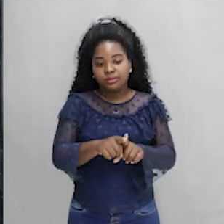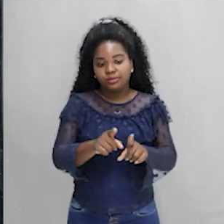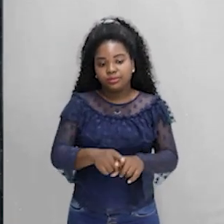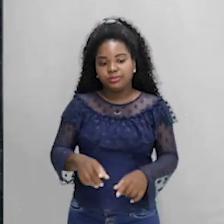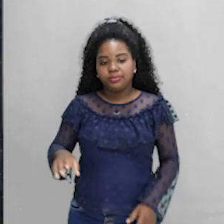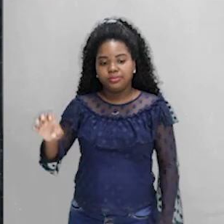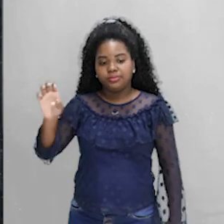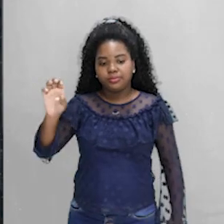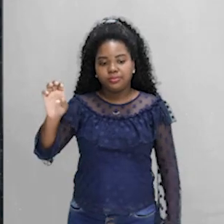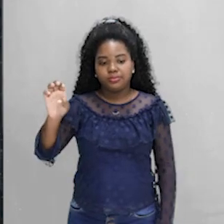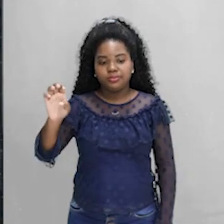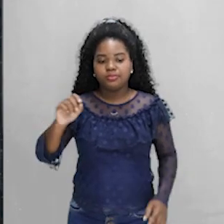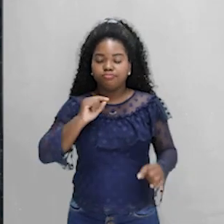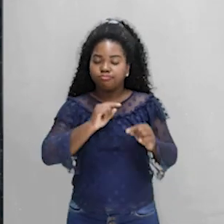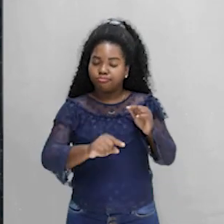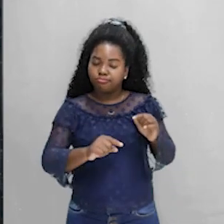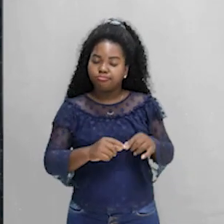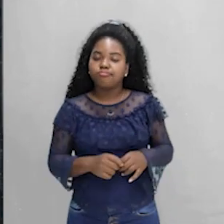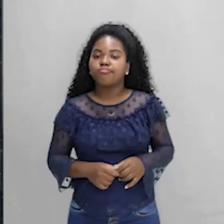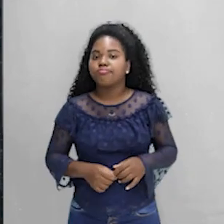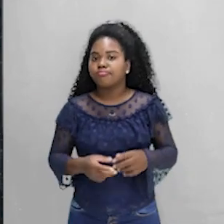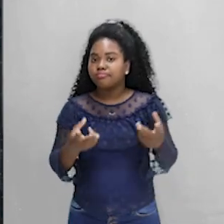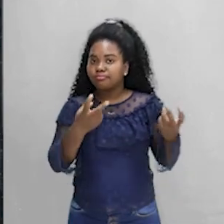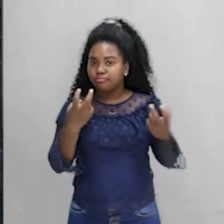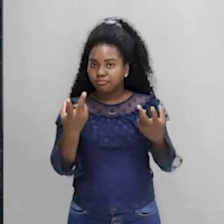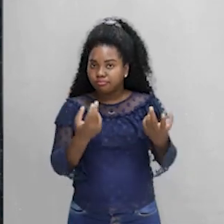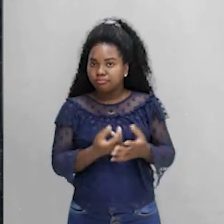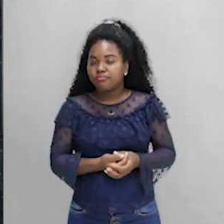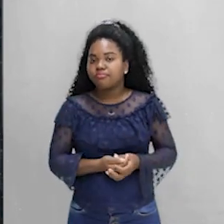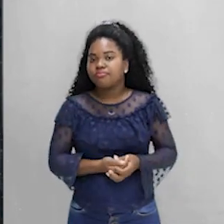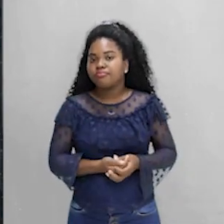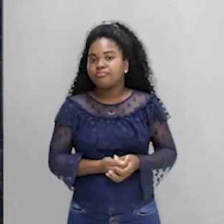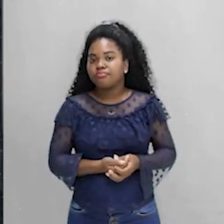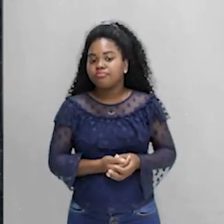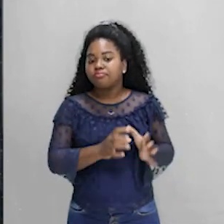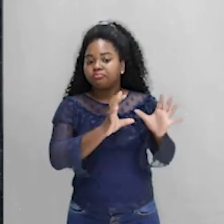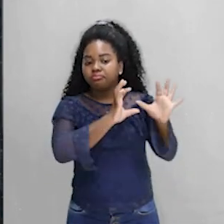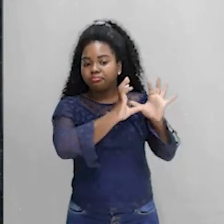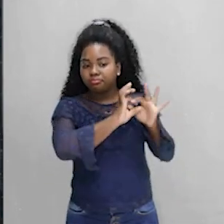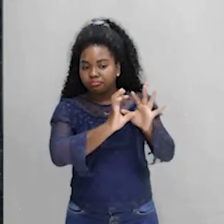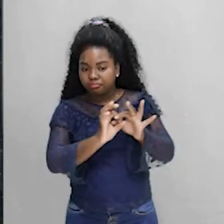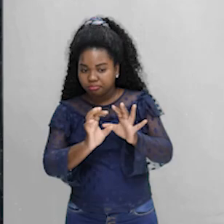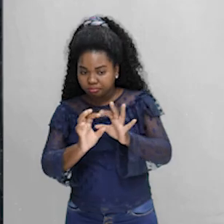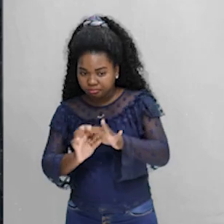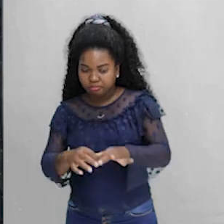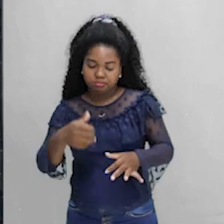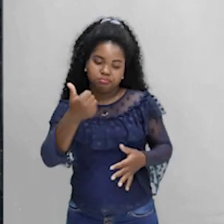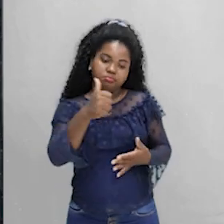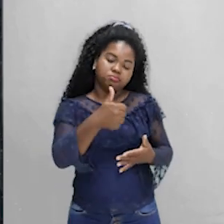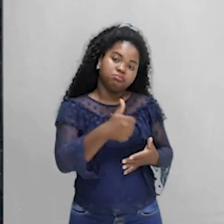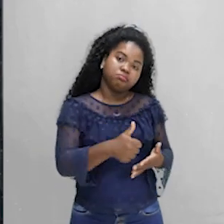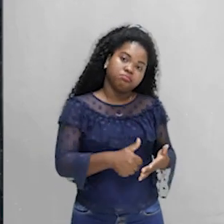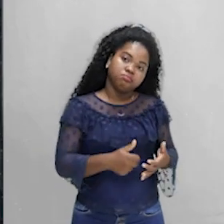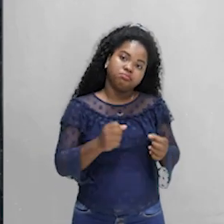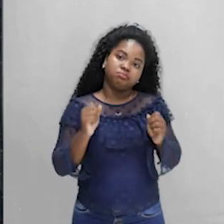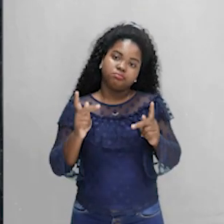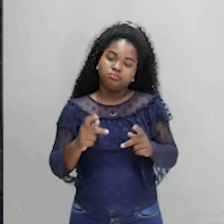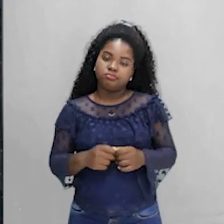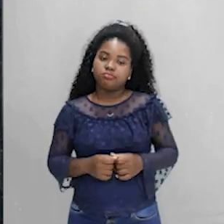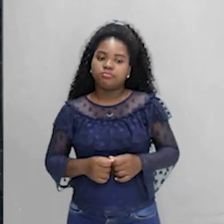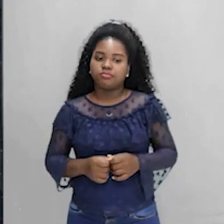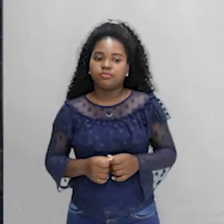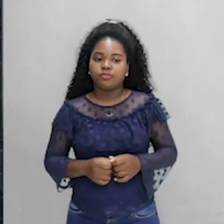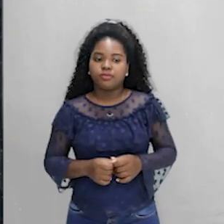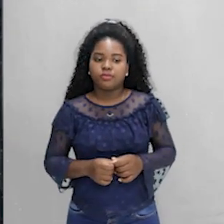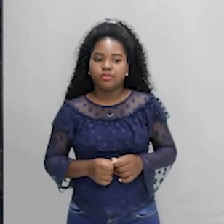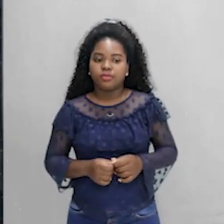turístico que não tem nada a ver, tá bom? Observem, viu, gente? Tem todo um contexto a ser analisado antes de marcar a questão. Vamos